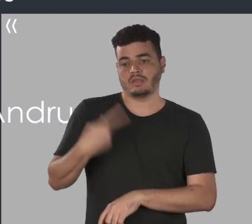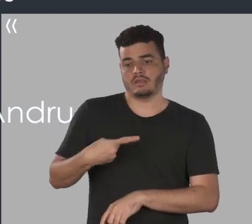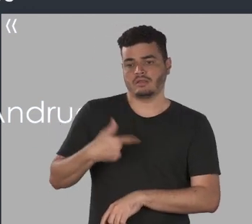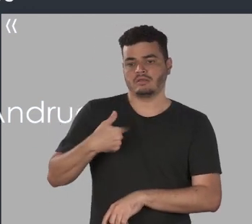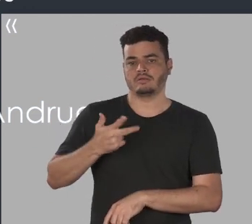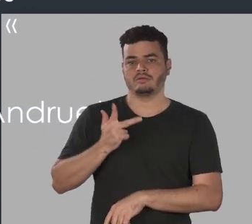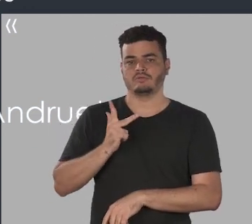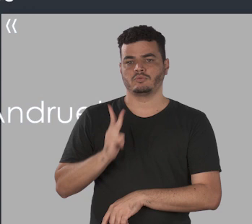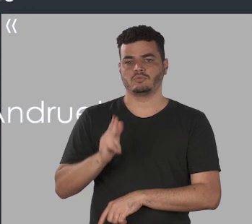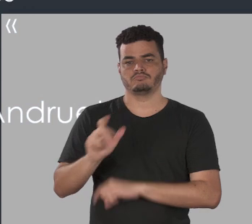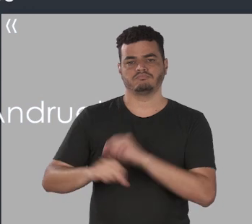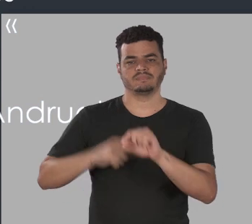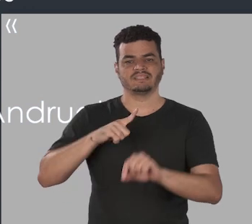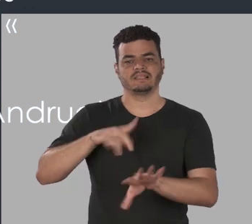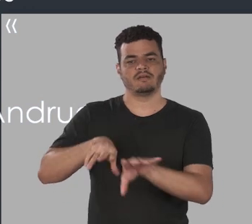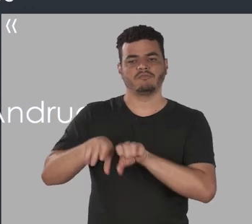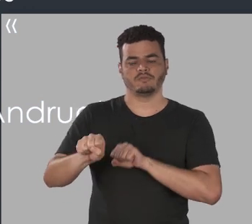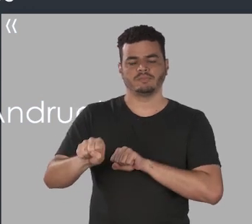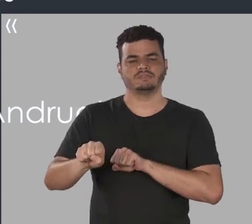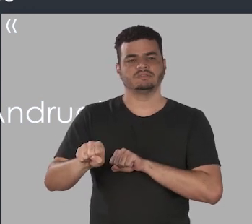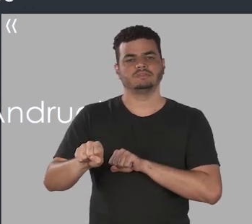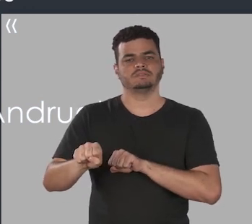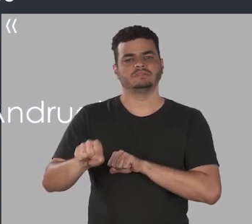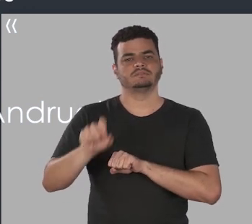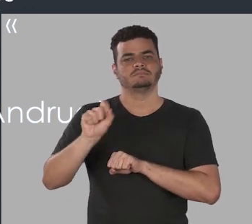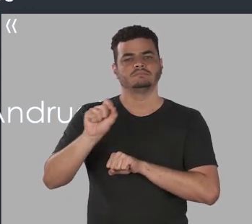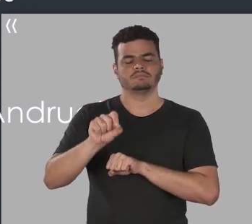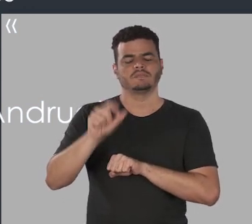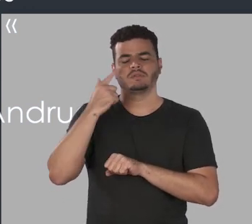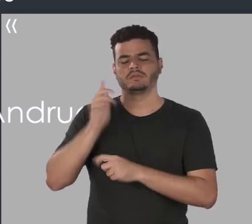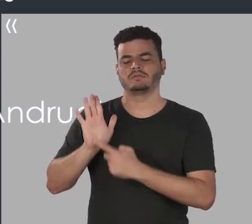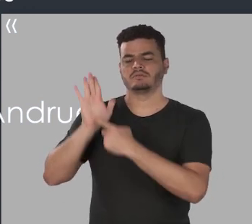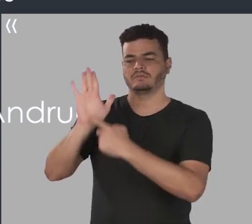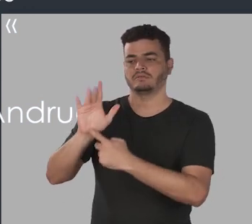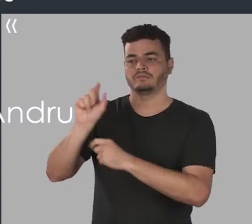aqui no Globo tem uma transformação de uma mãe que